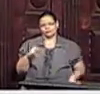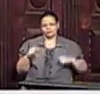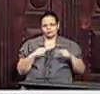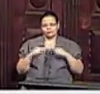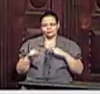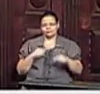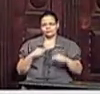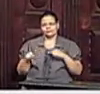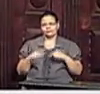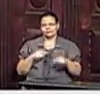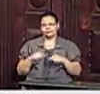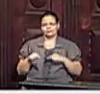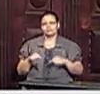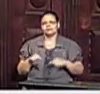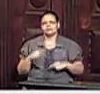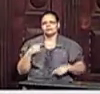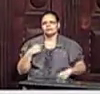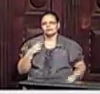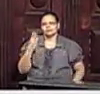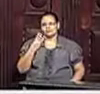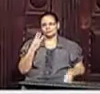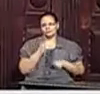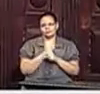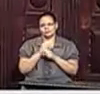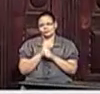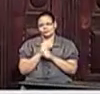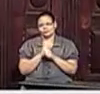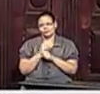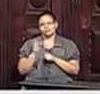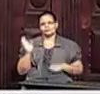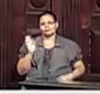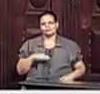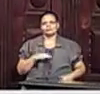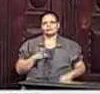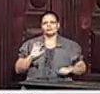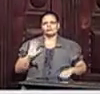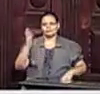olha que de 3 anos para cá a situação